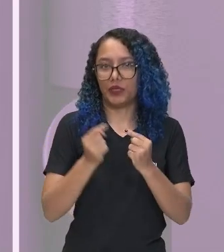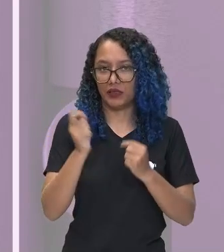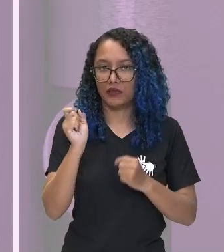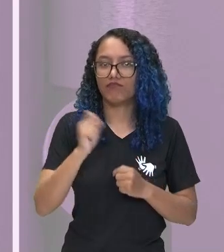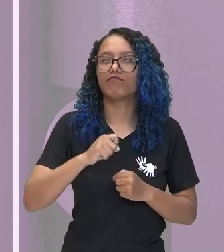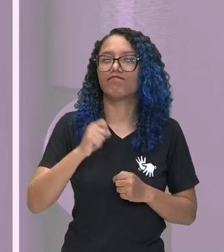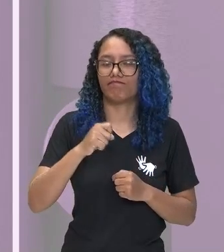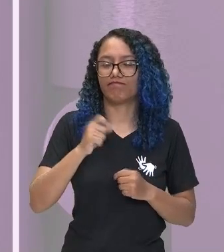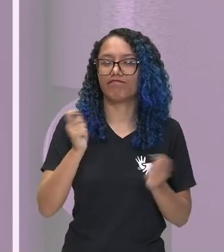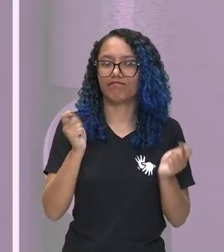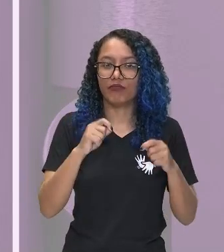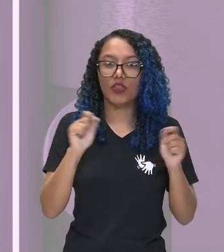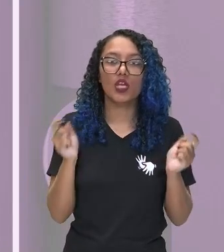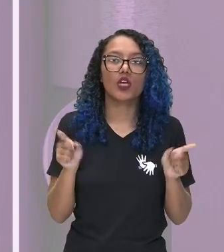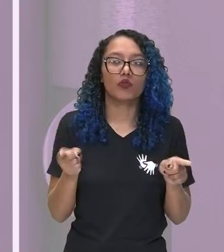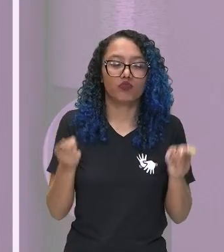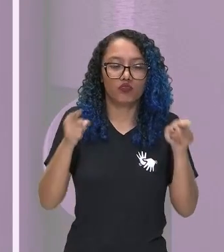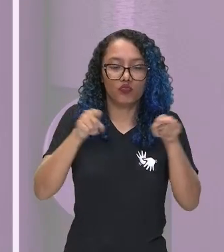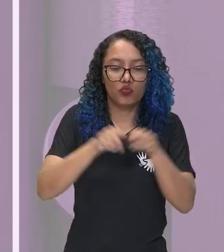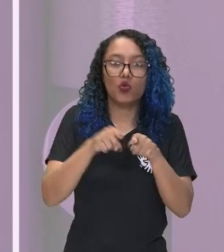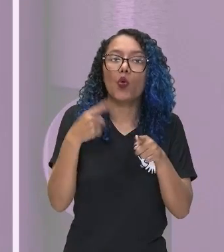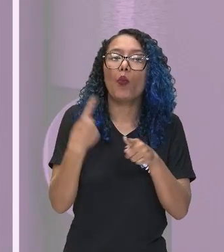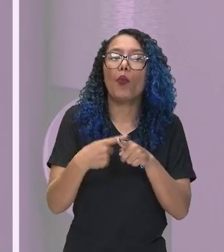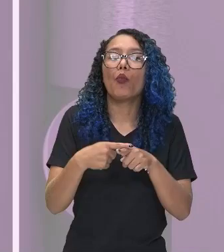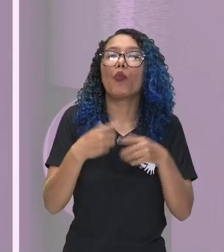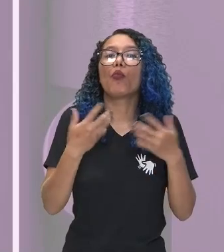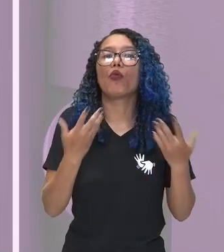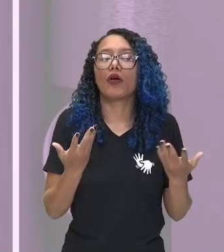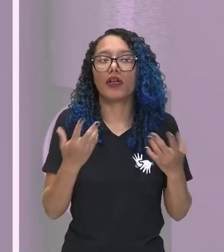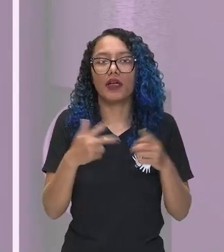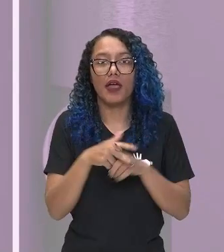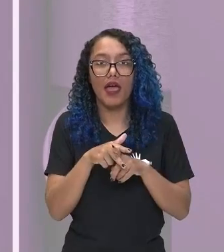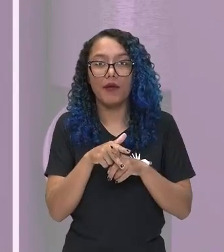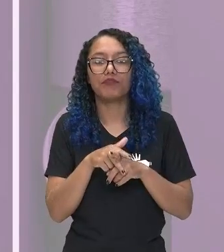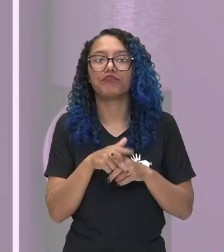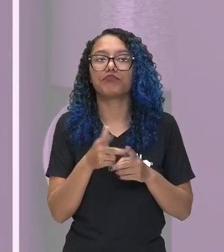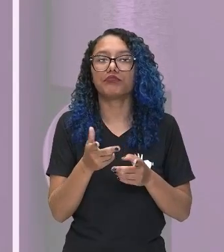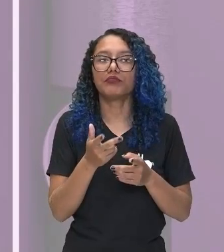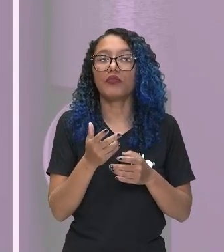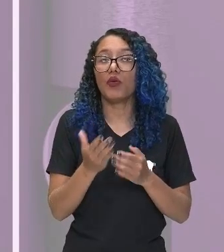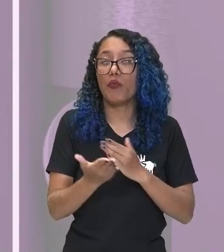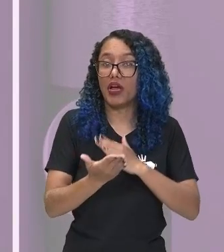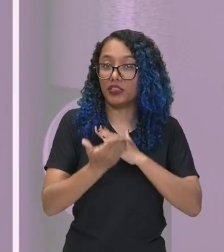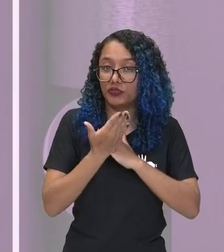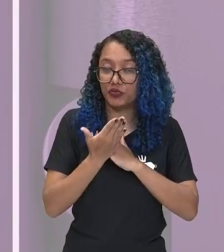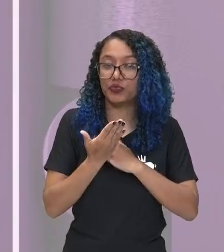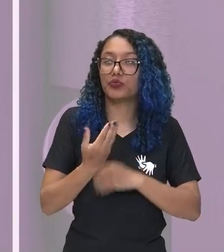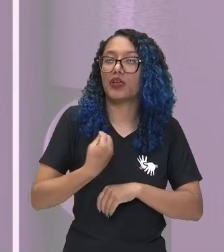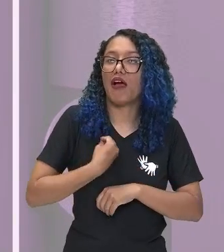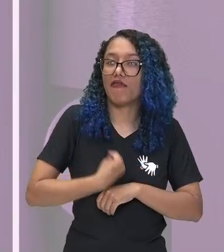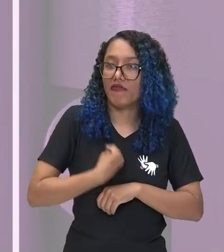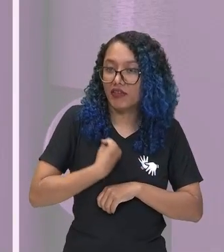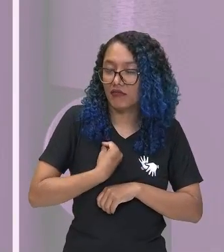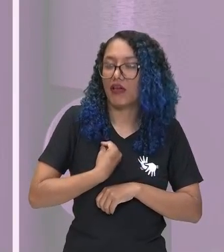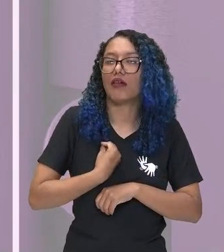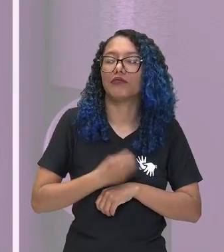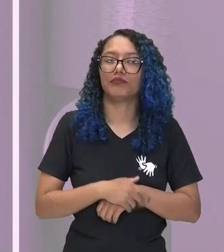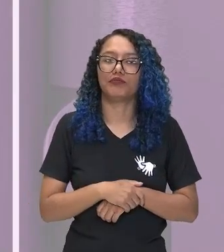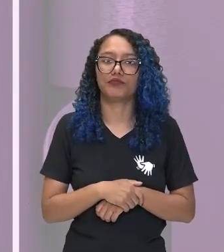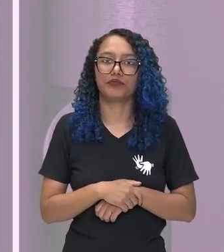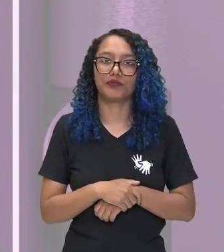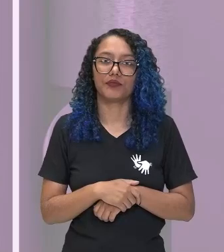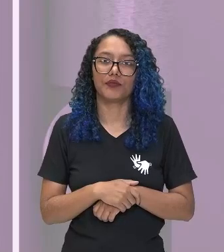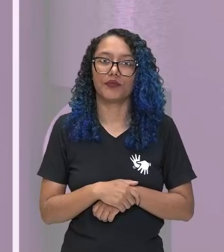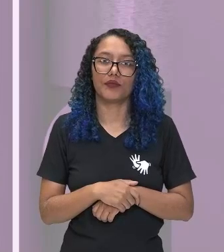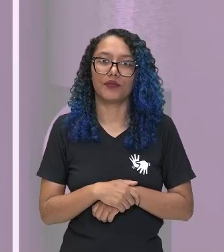anda ali junto porque ela é uma ferramenta para a nossa vida. Mais uma observação para você. Bora lá voltar ali